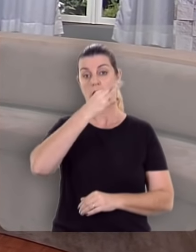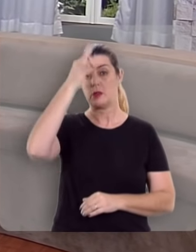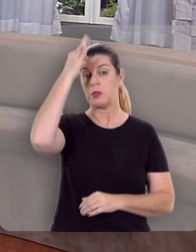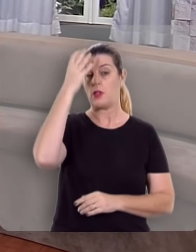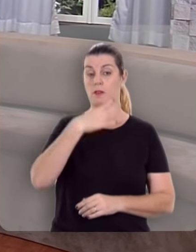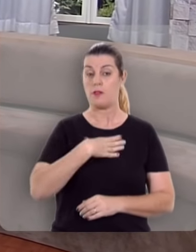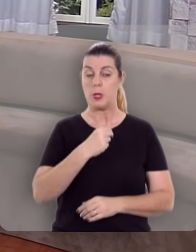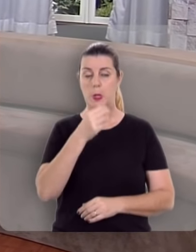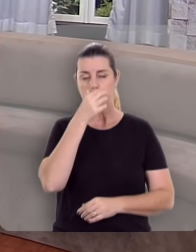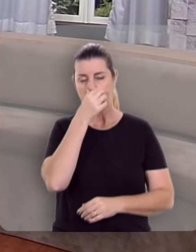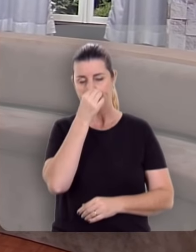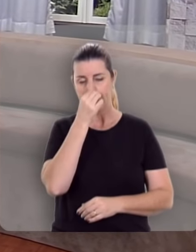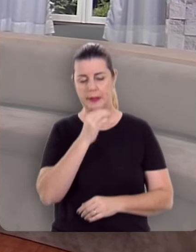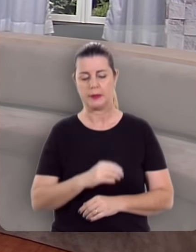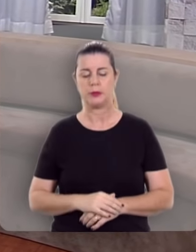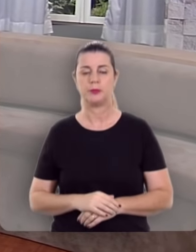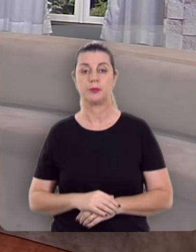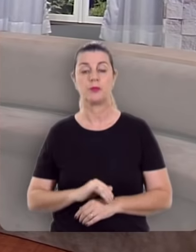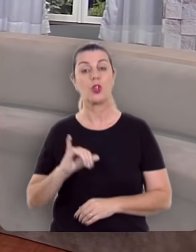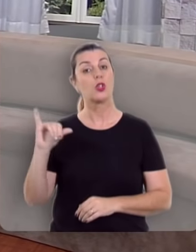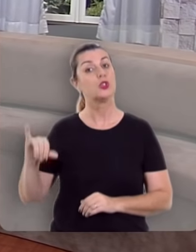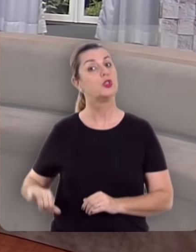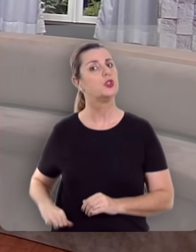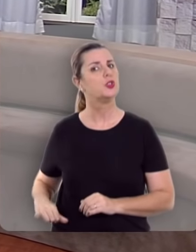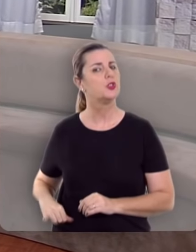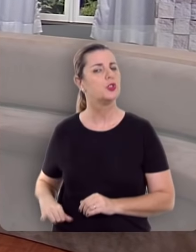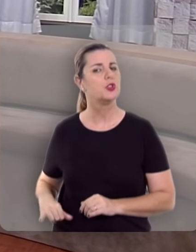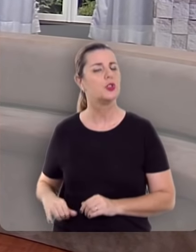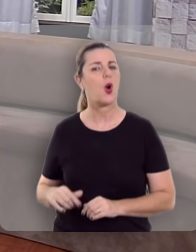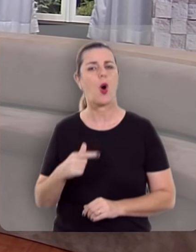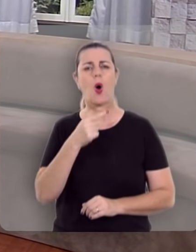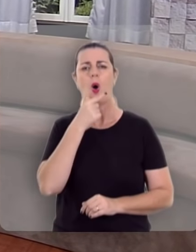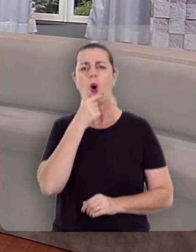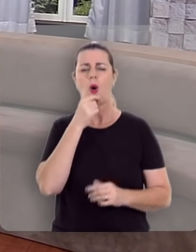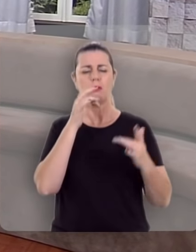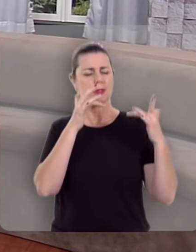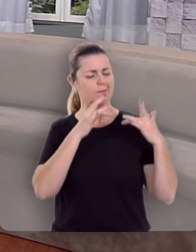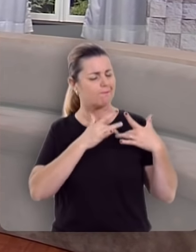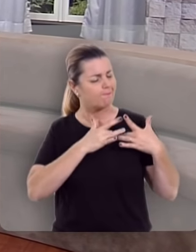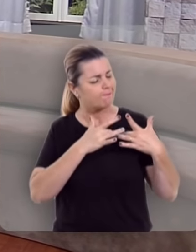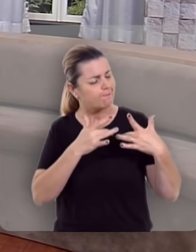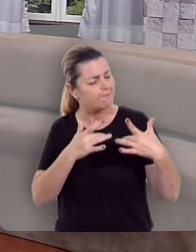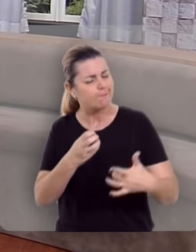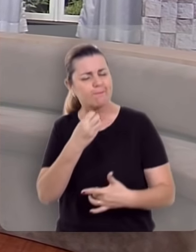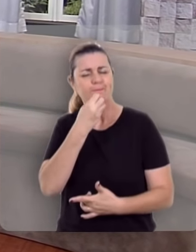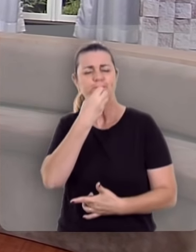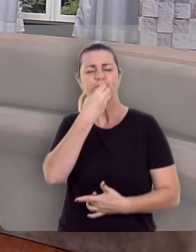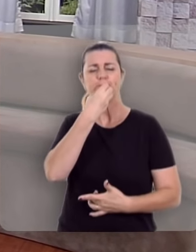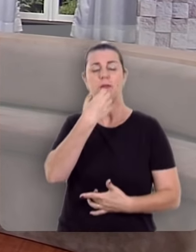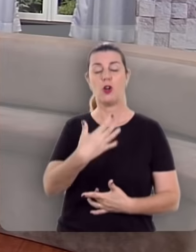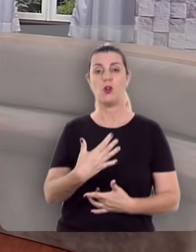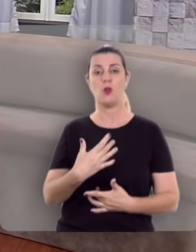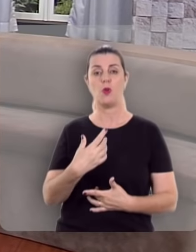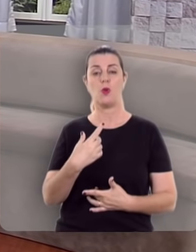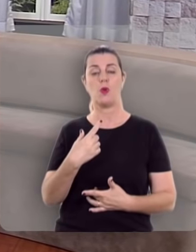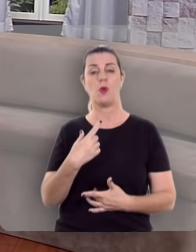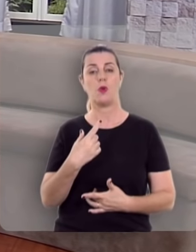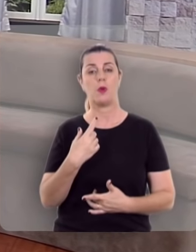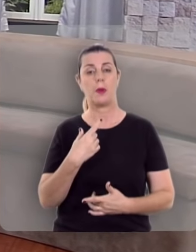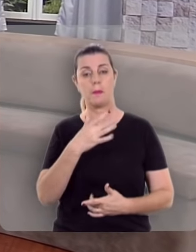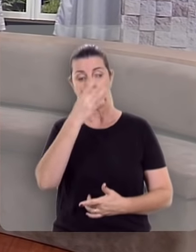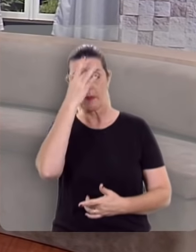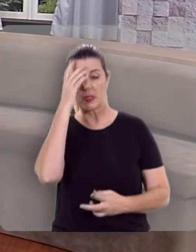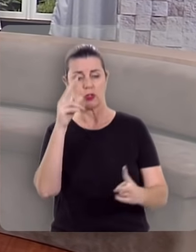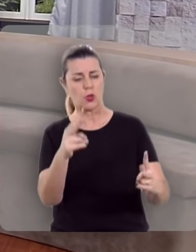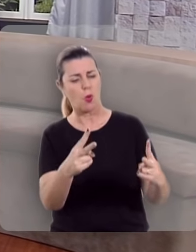Jó era um pai exemplar, que orava pelos filhos, conversava com os filhos